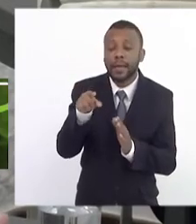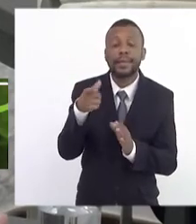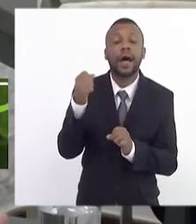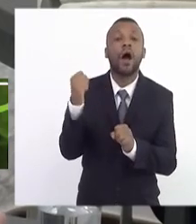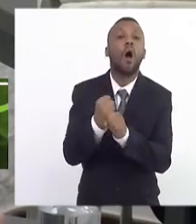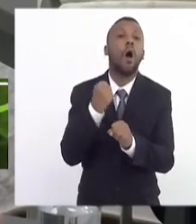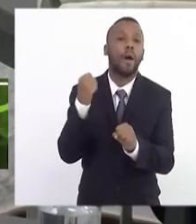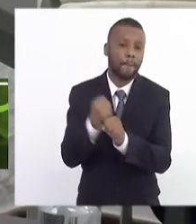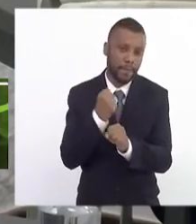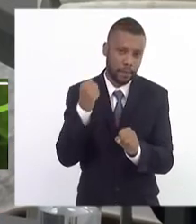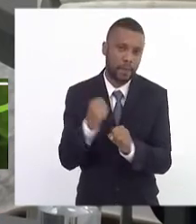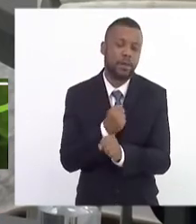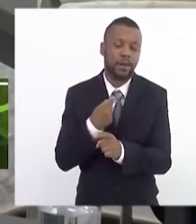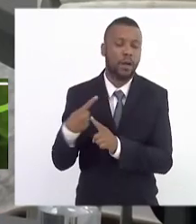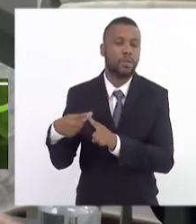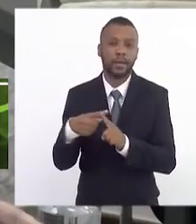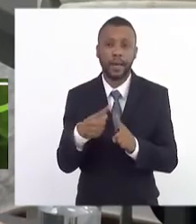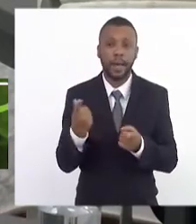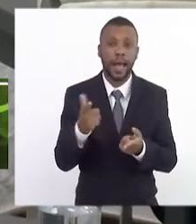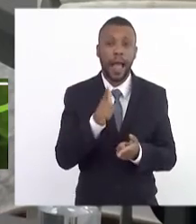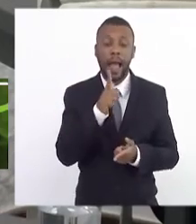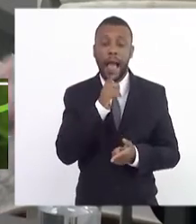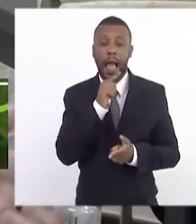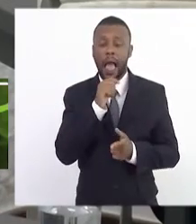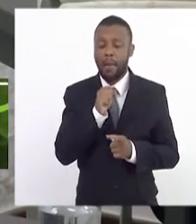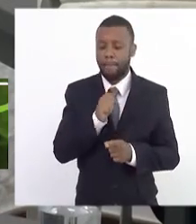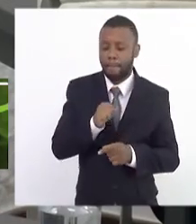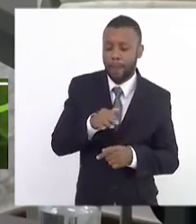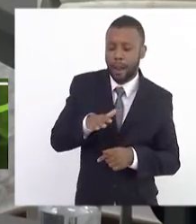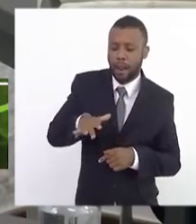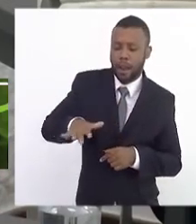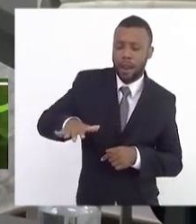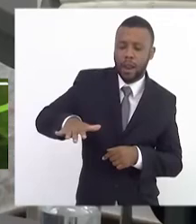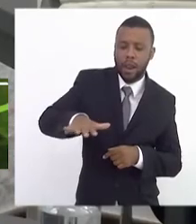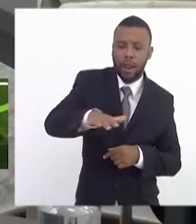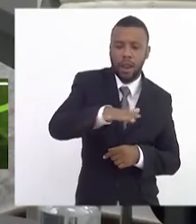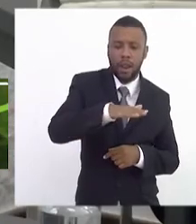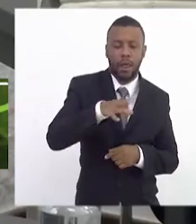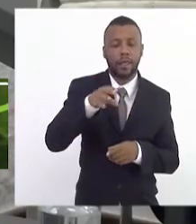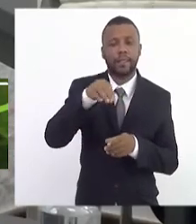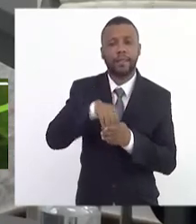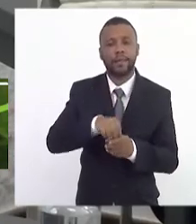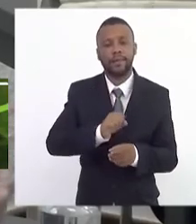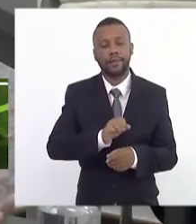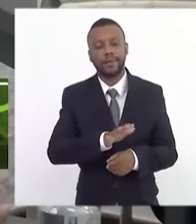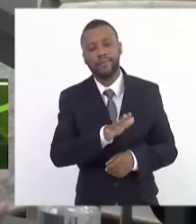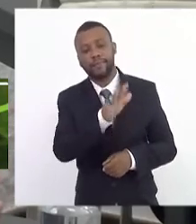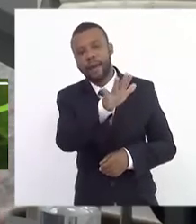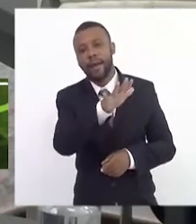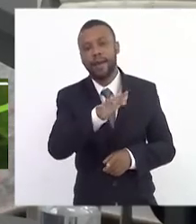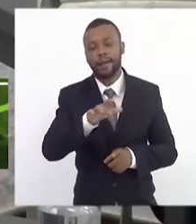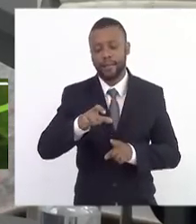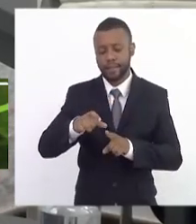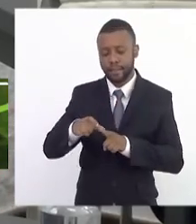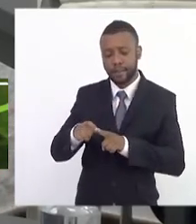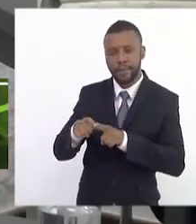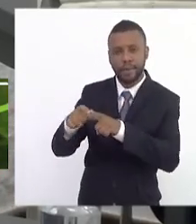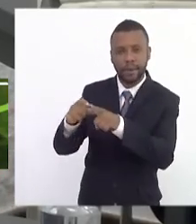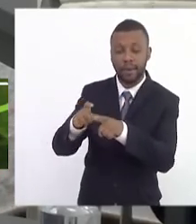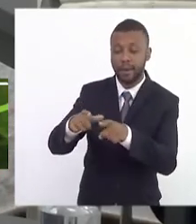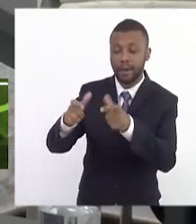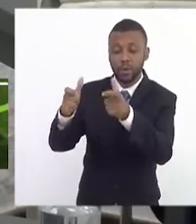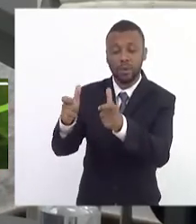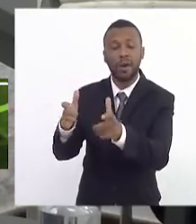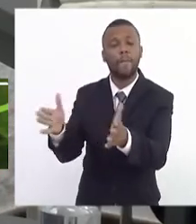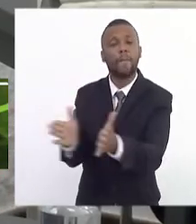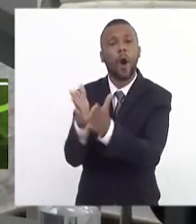afinal de contas, né, alagar dentro das favelas e periferias é sempre um drama, porque as